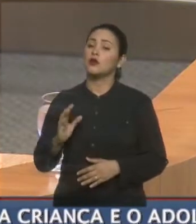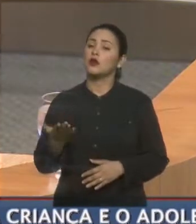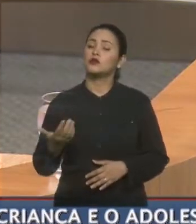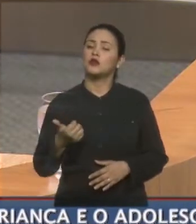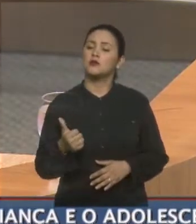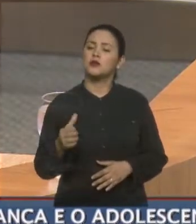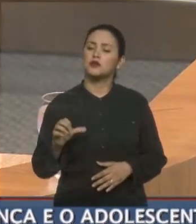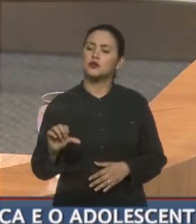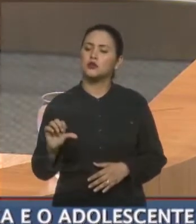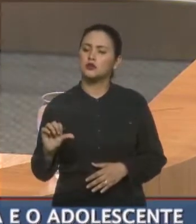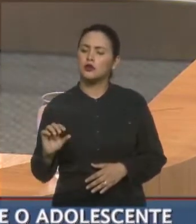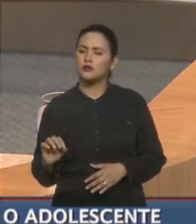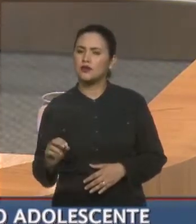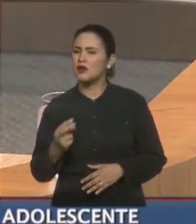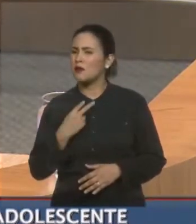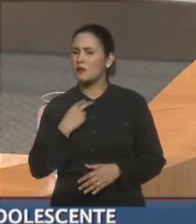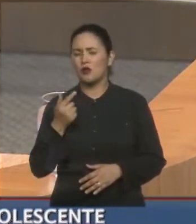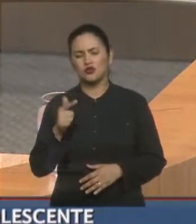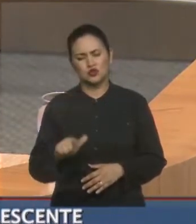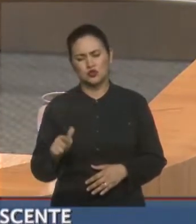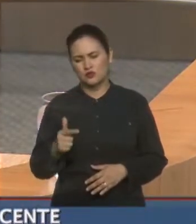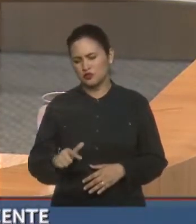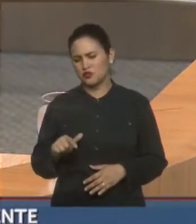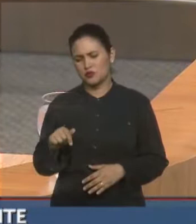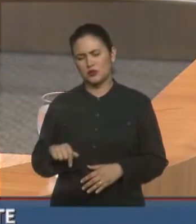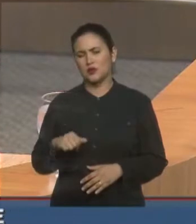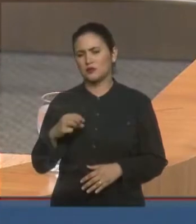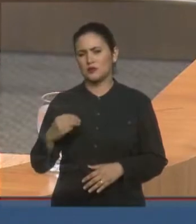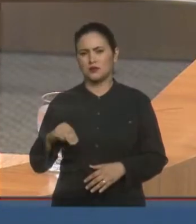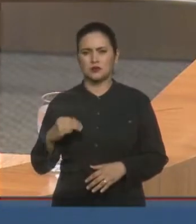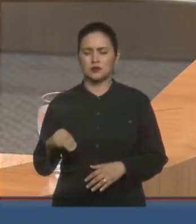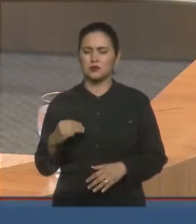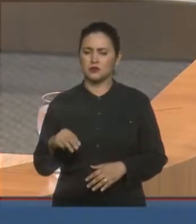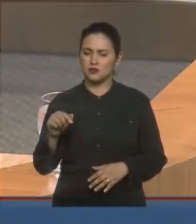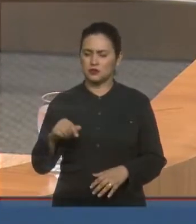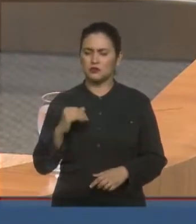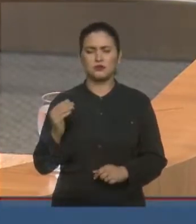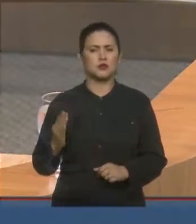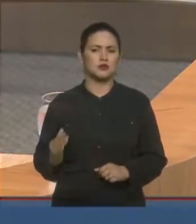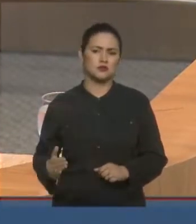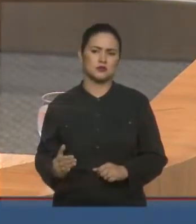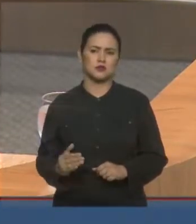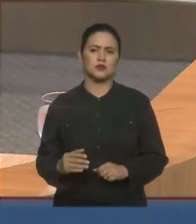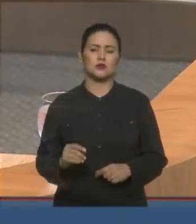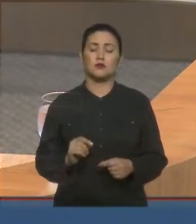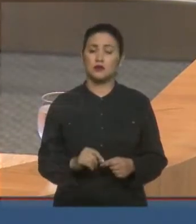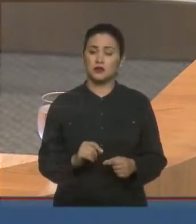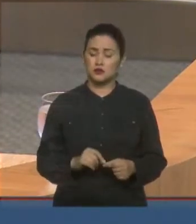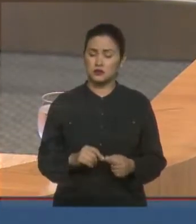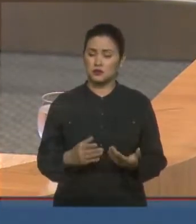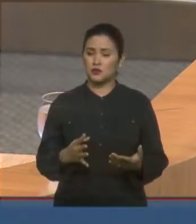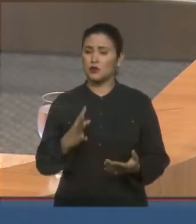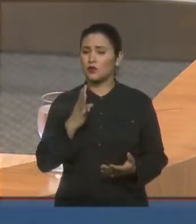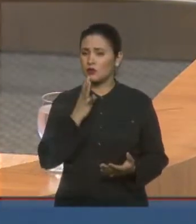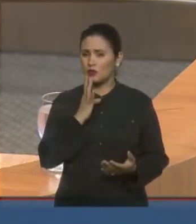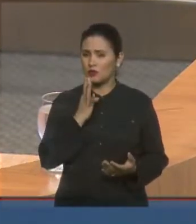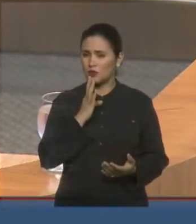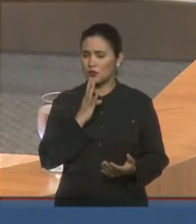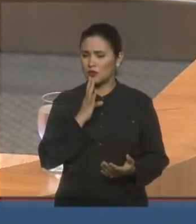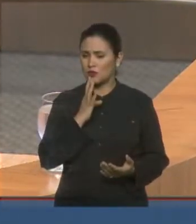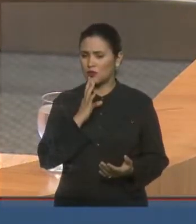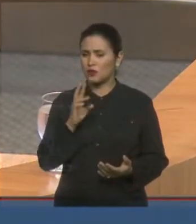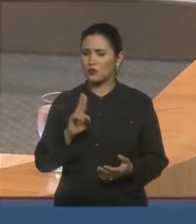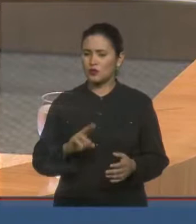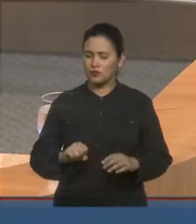Maranhão, não venham mais se repetir mais no território brasileiro. E nós fazemos isso com conhecimento, com uso da